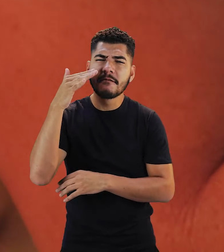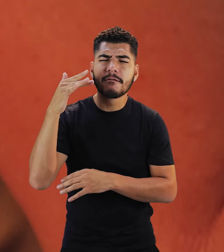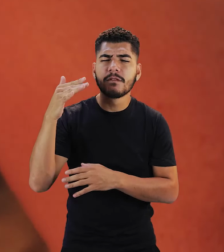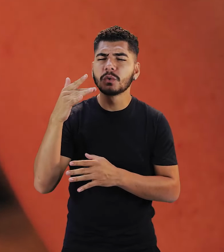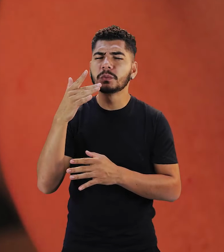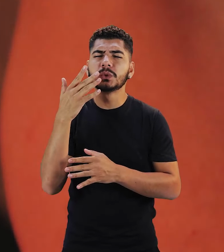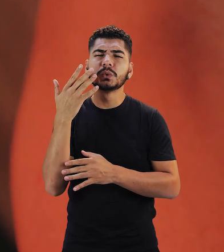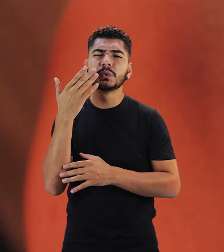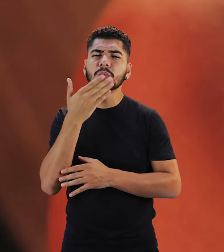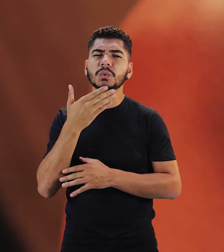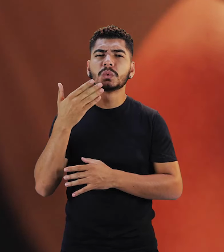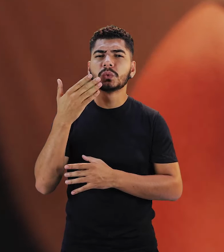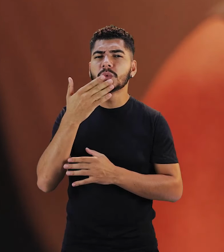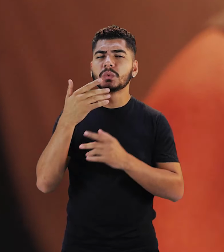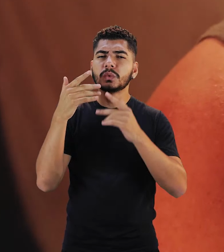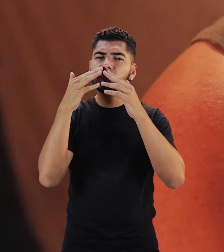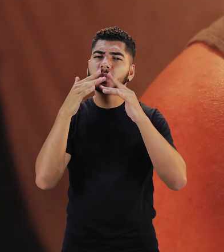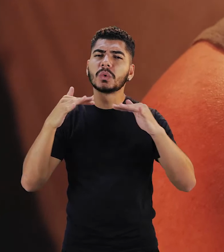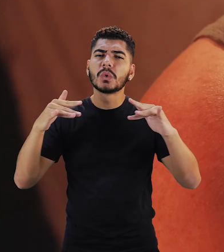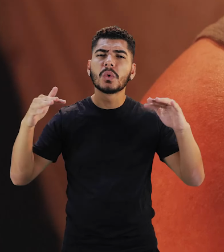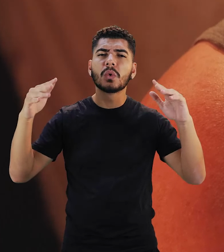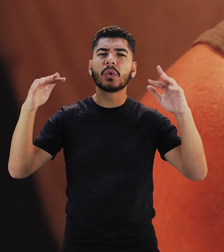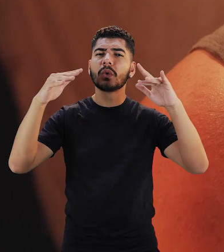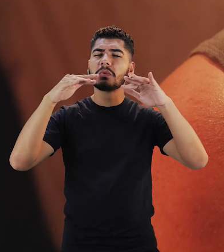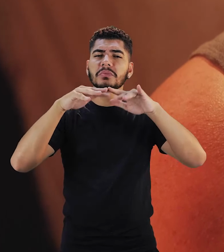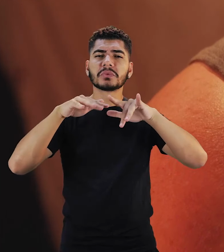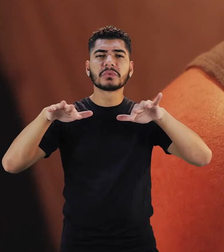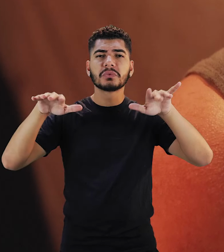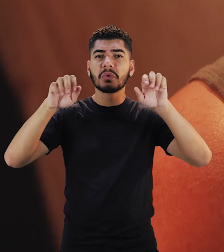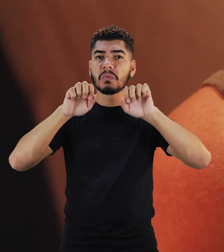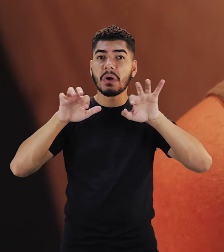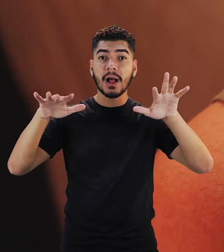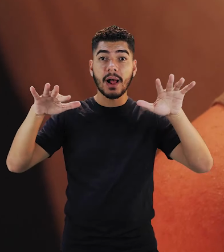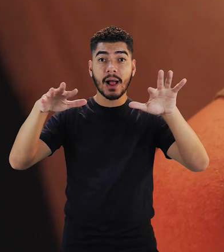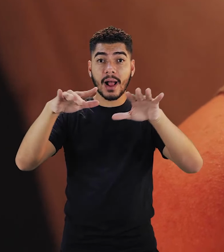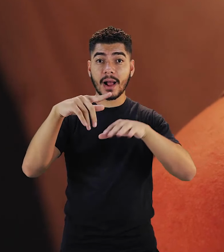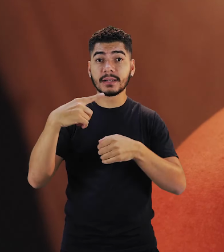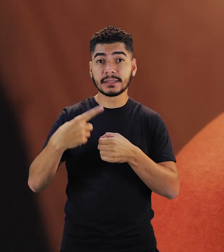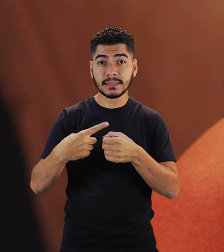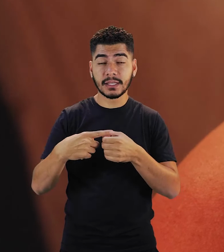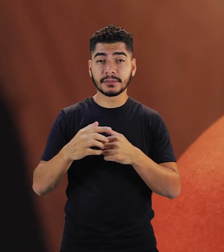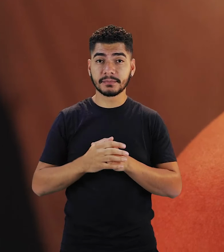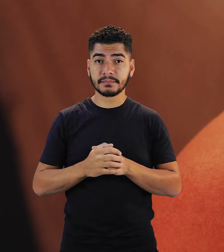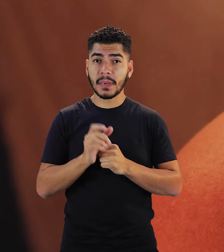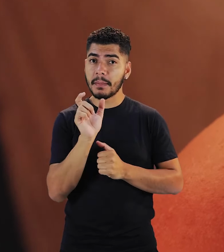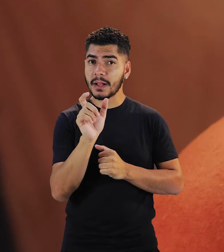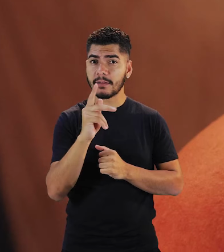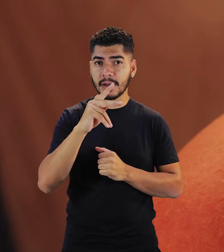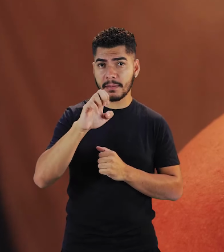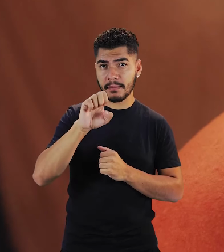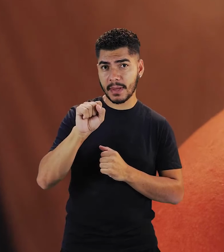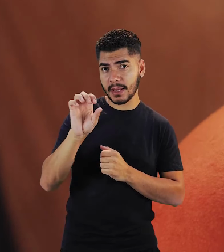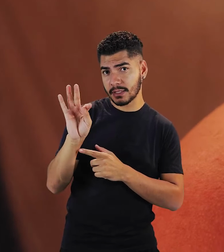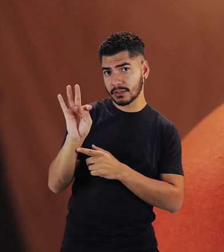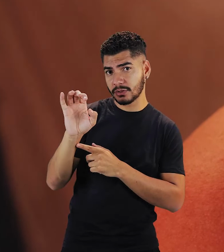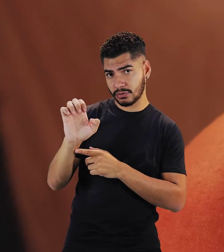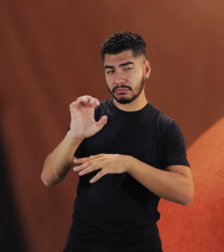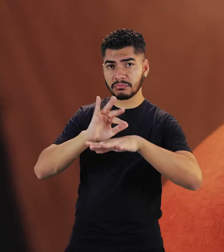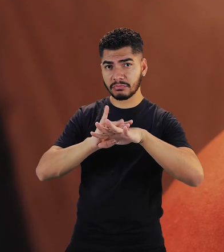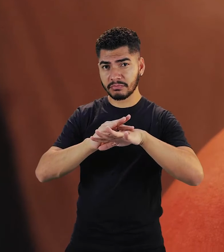adocicado flutua por toda a cidade. A palavra peste não contém apenas o